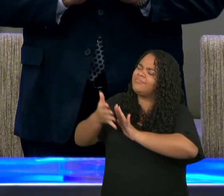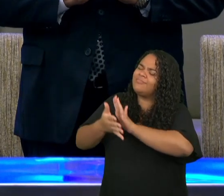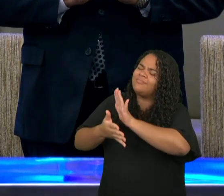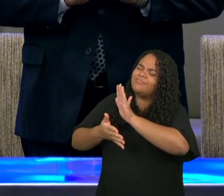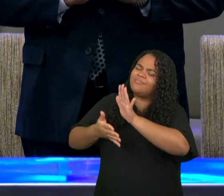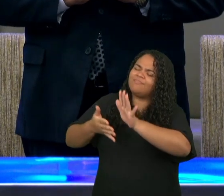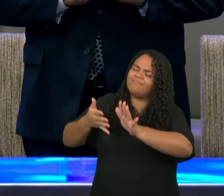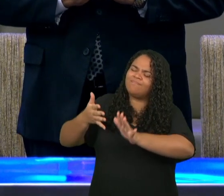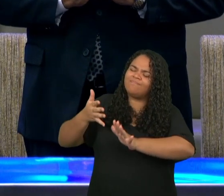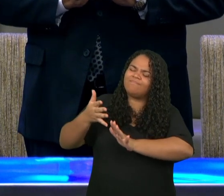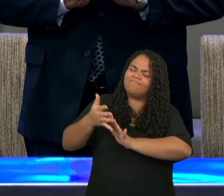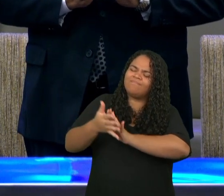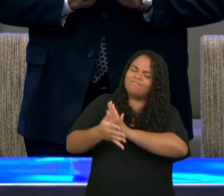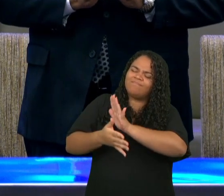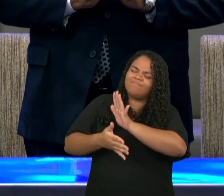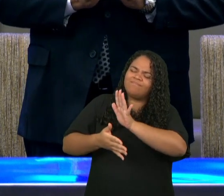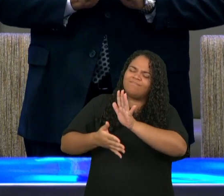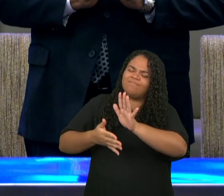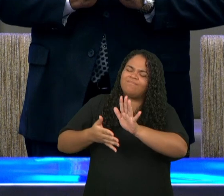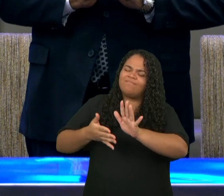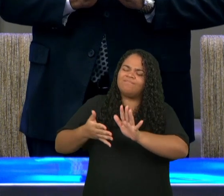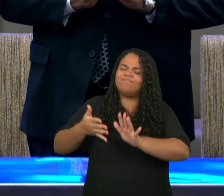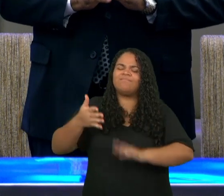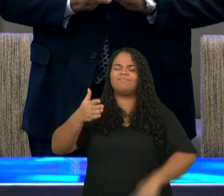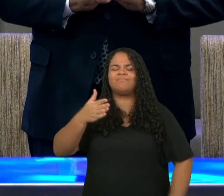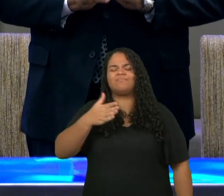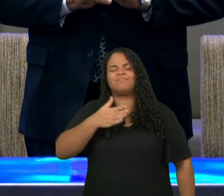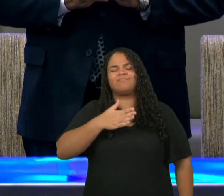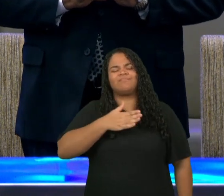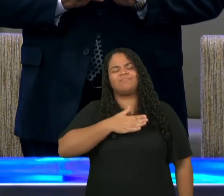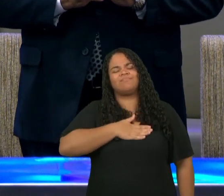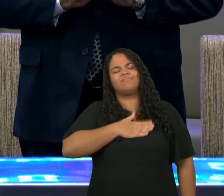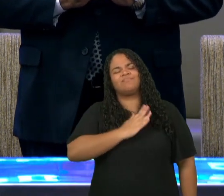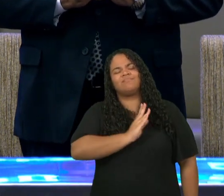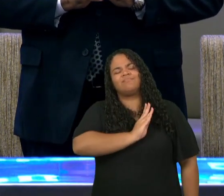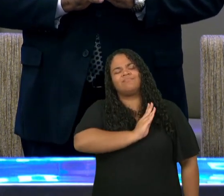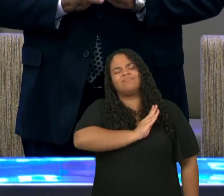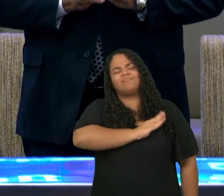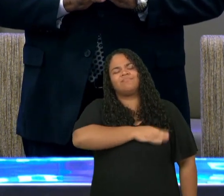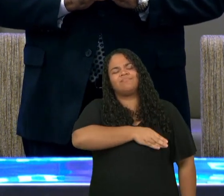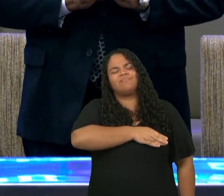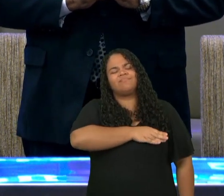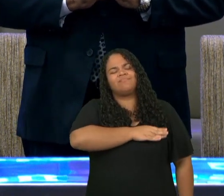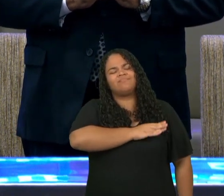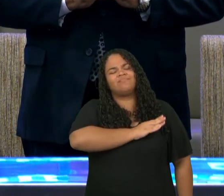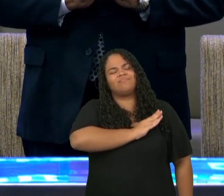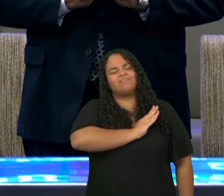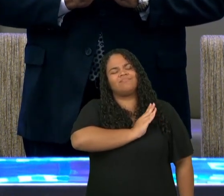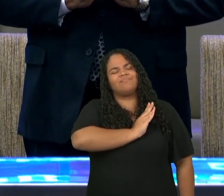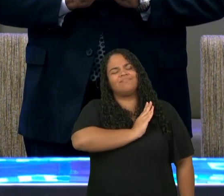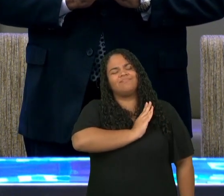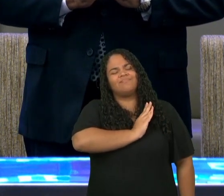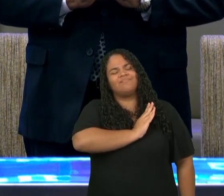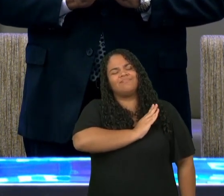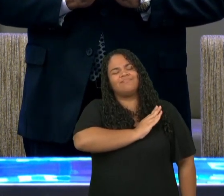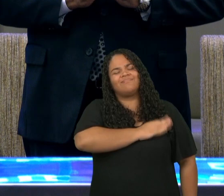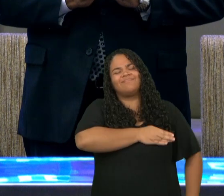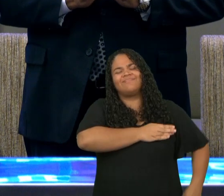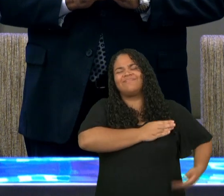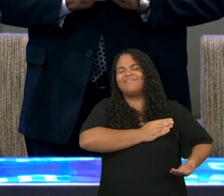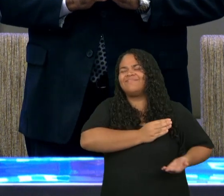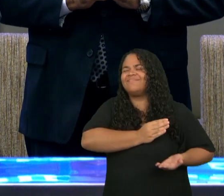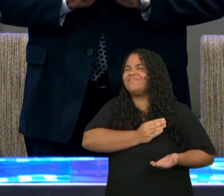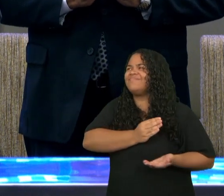terminar. Te dou meu coração. Bota a letra. E tudo que